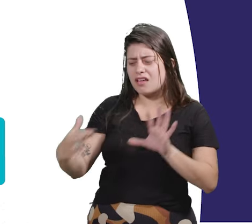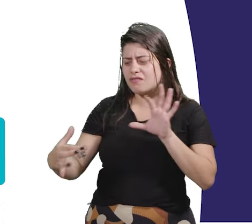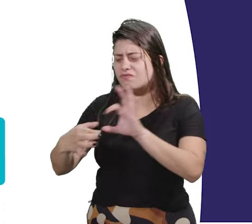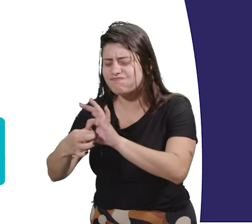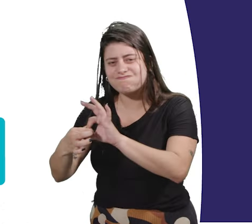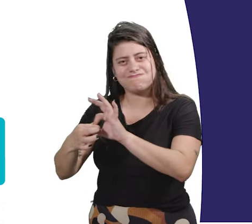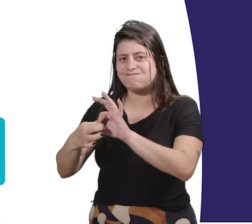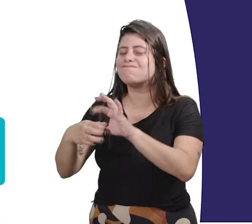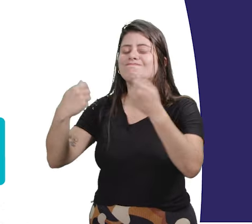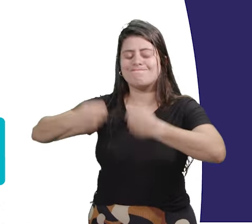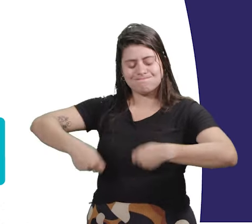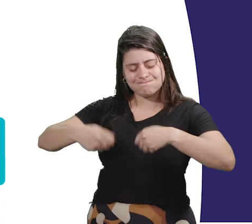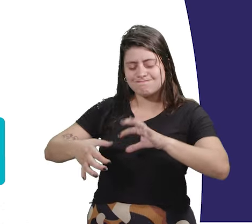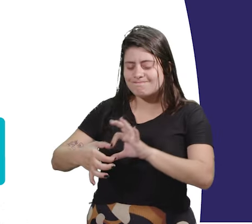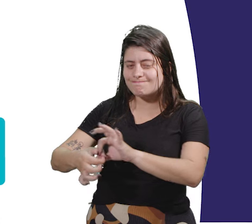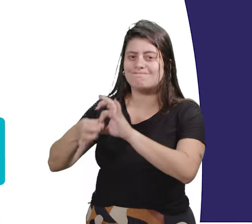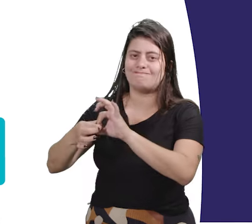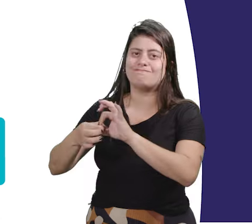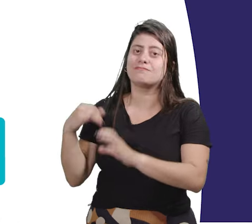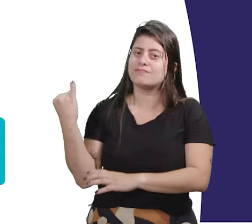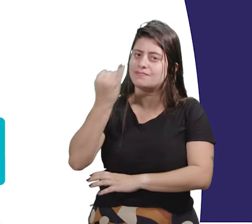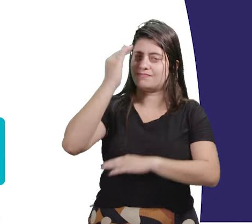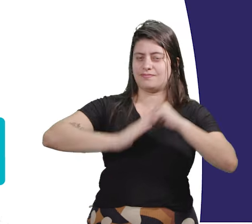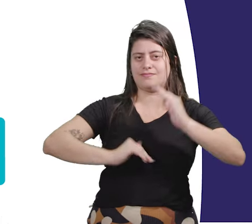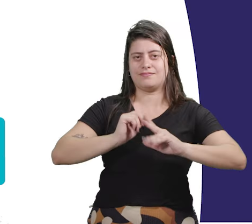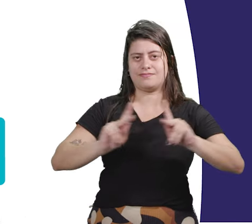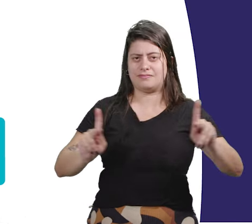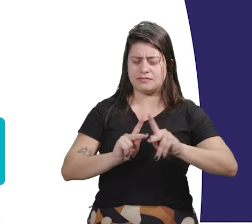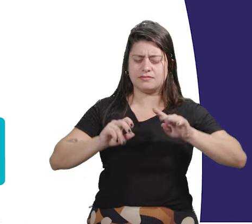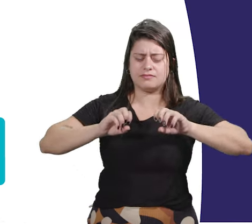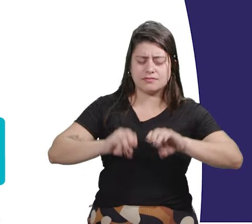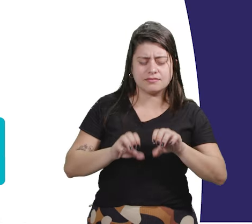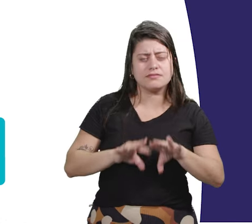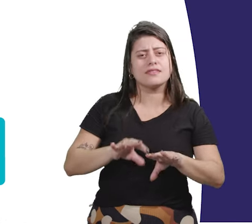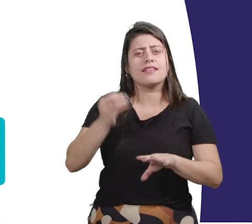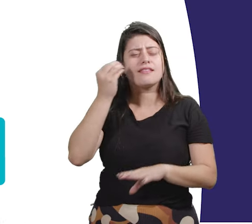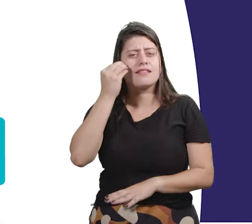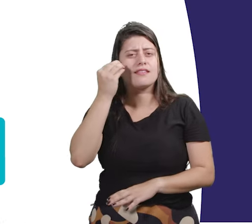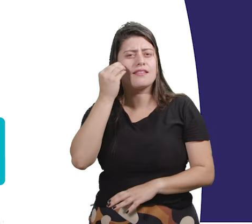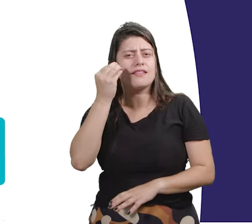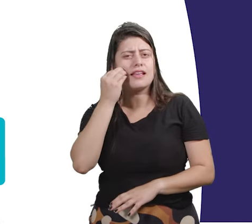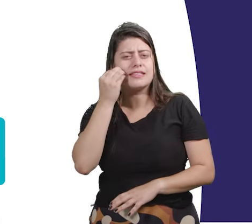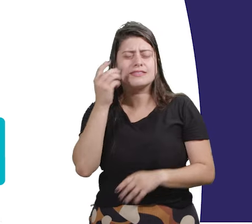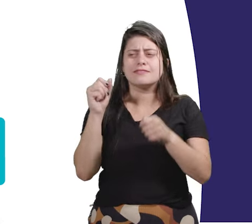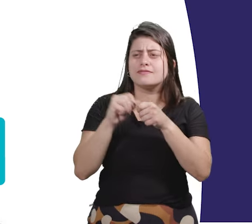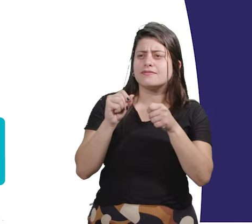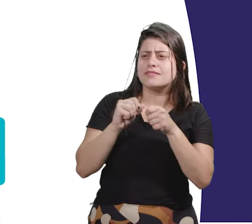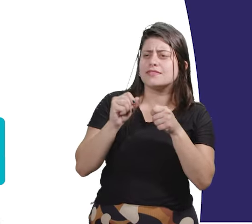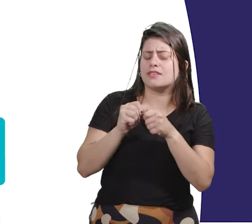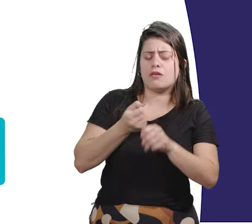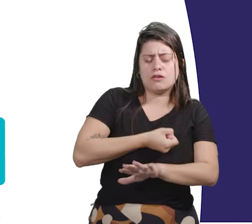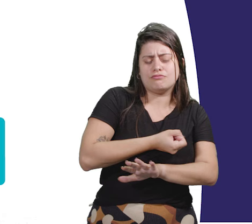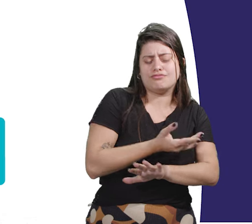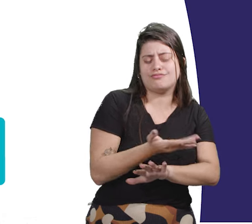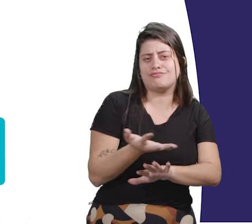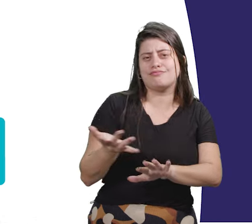Então, é importante que esses professores, os educadores também busquem construir essa atmosfera com as